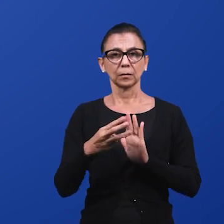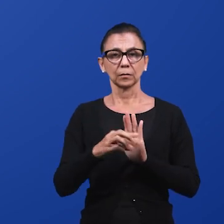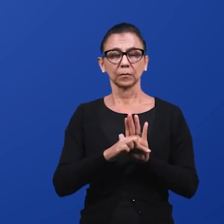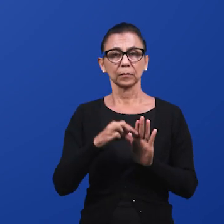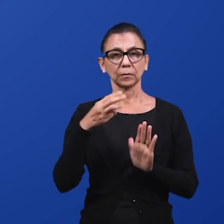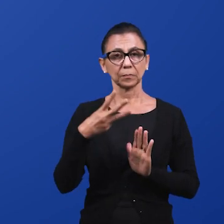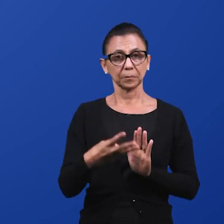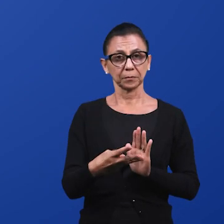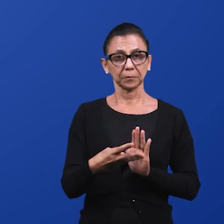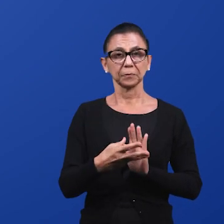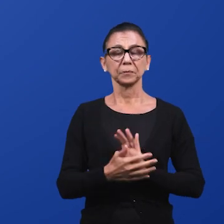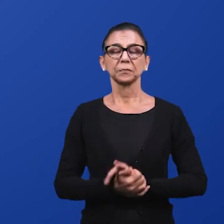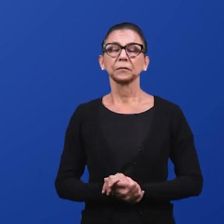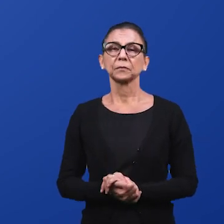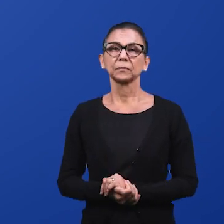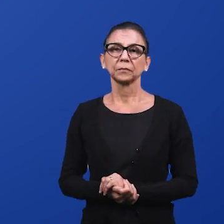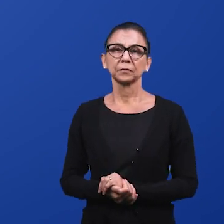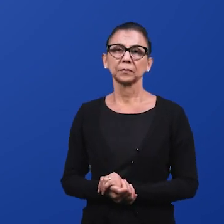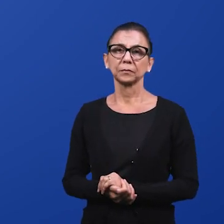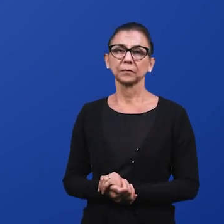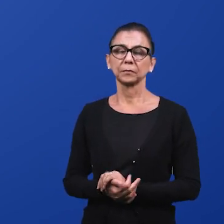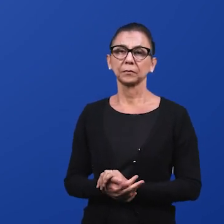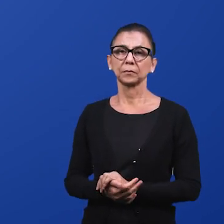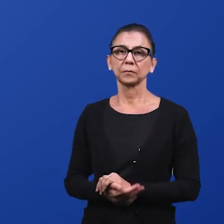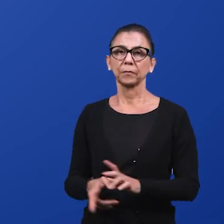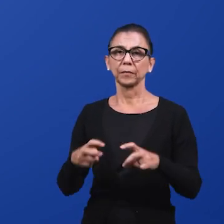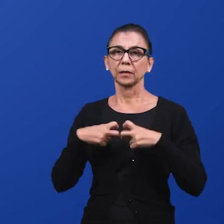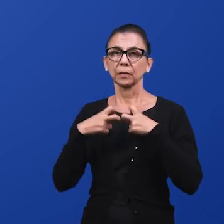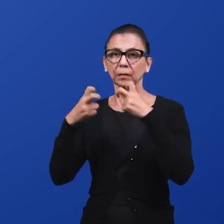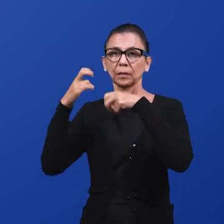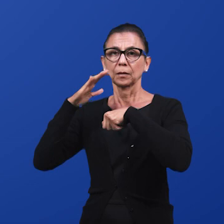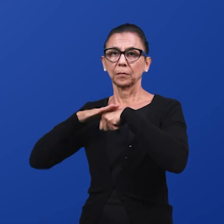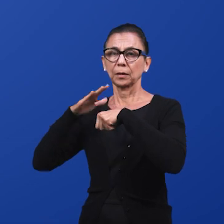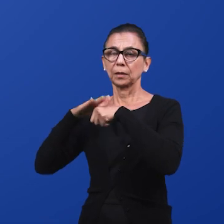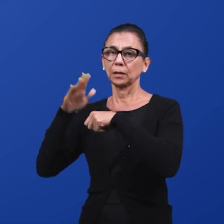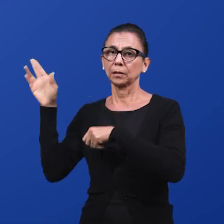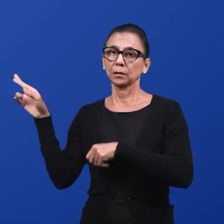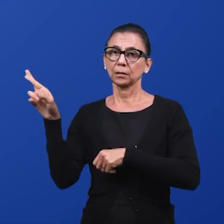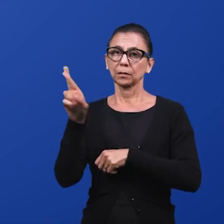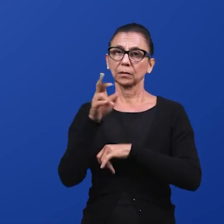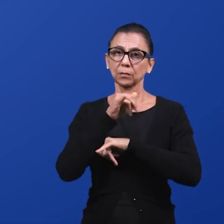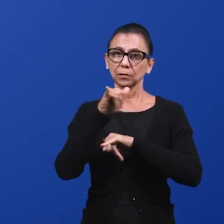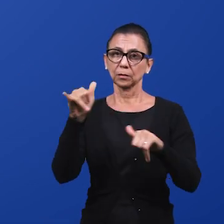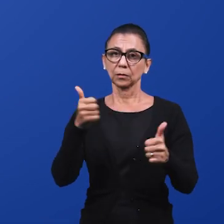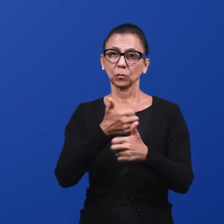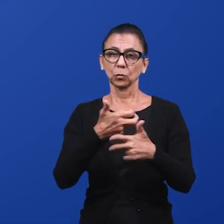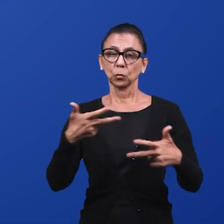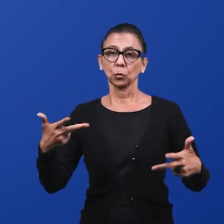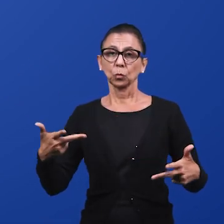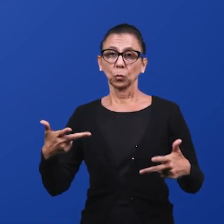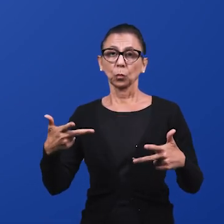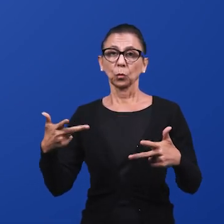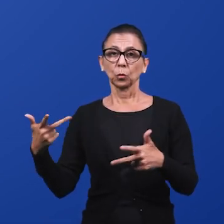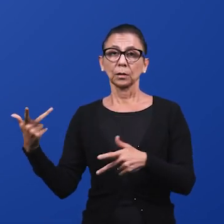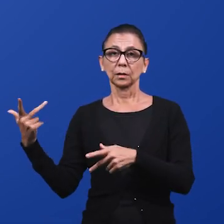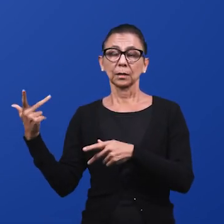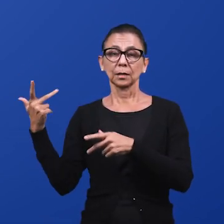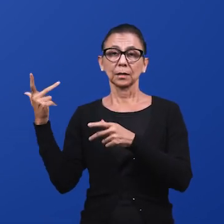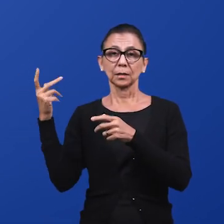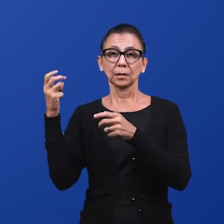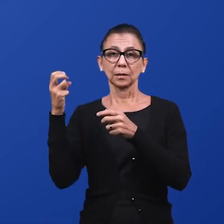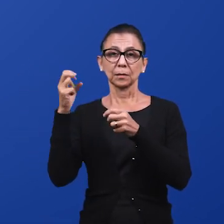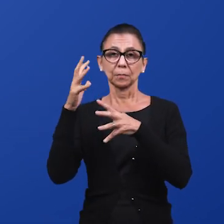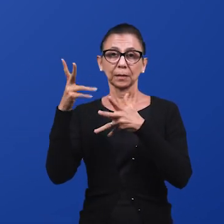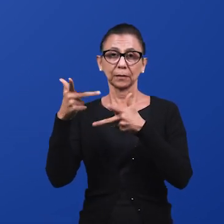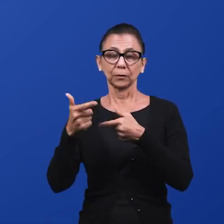no versículo 3, que nos diz: Invocar-me e te responderei, anunciar-te-ei coisas grandes e ocultas que não sabes.